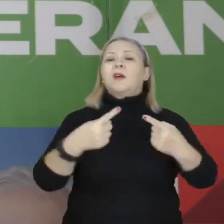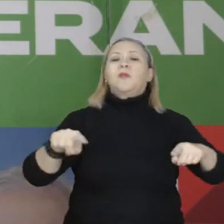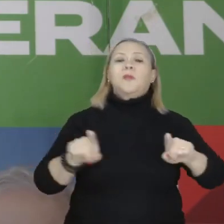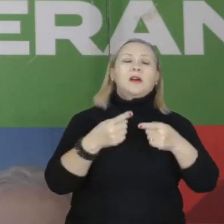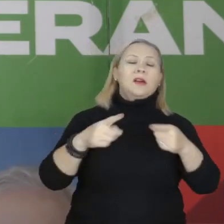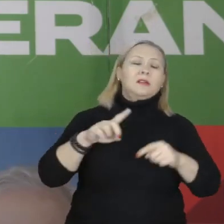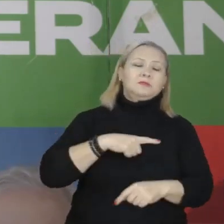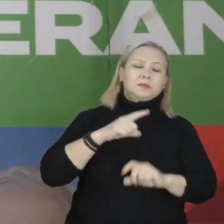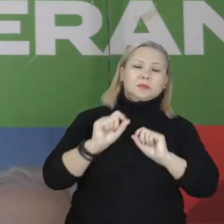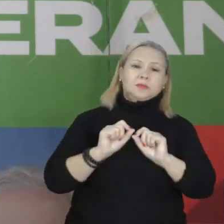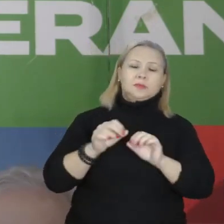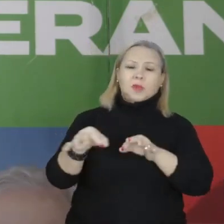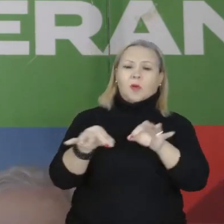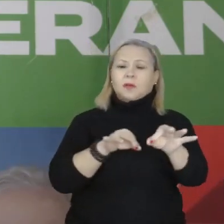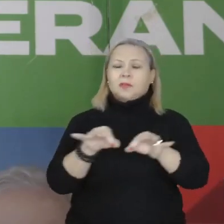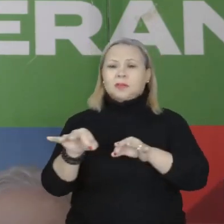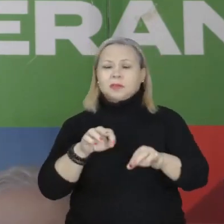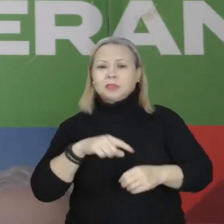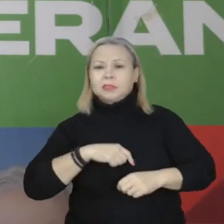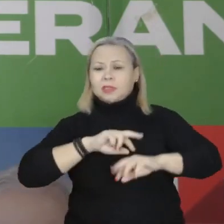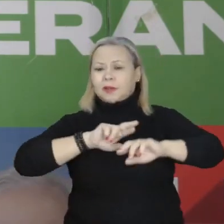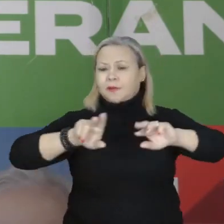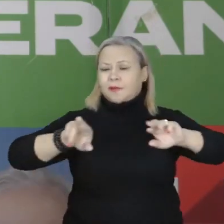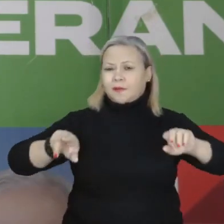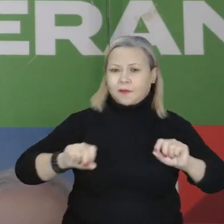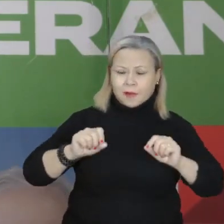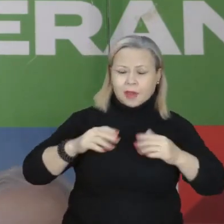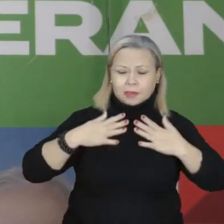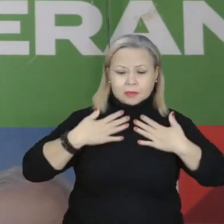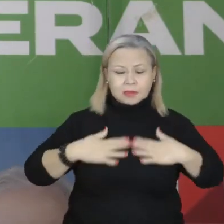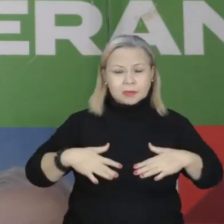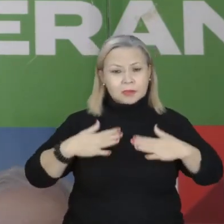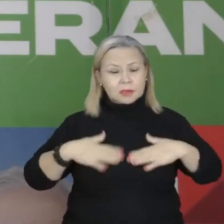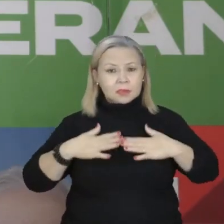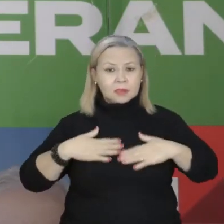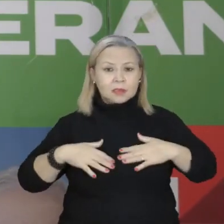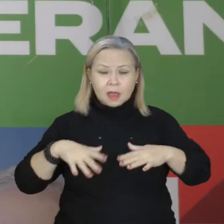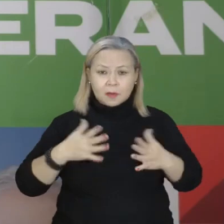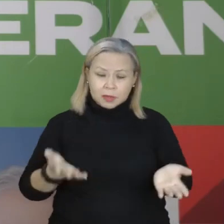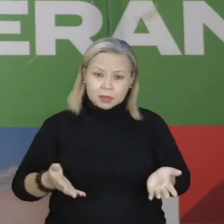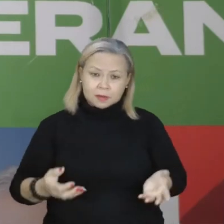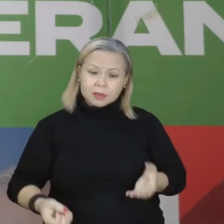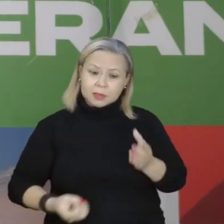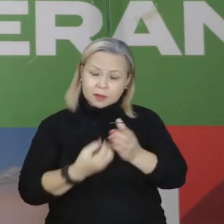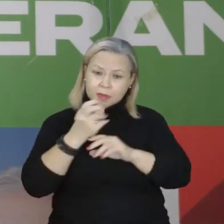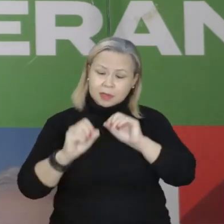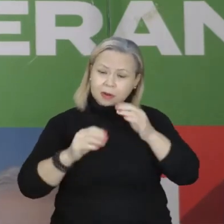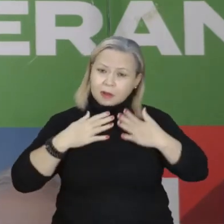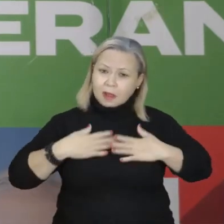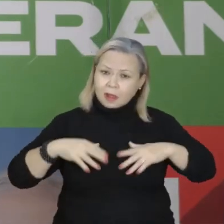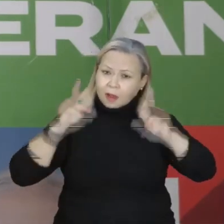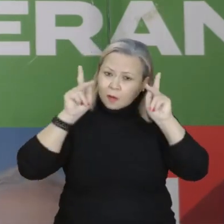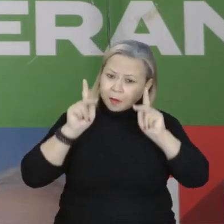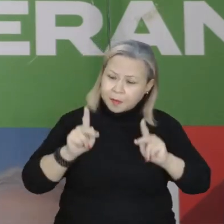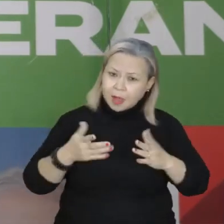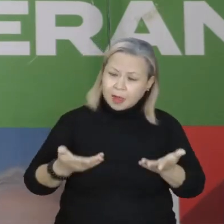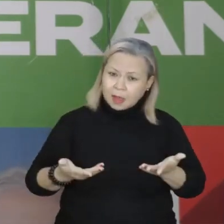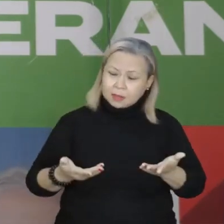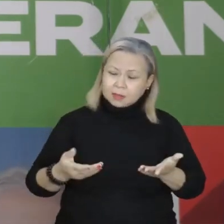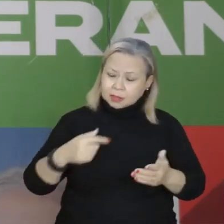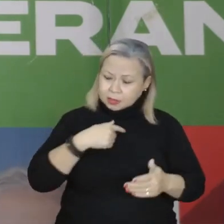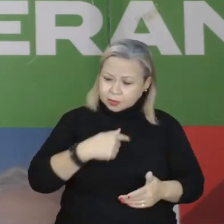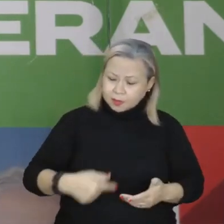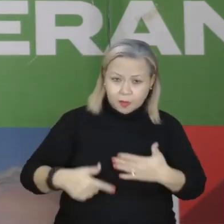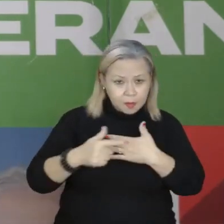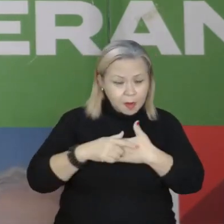múltiplas, sabe, harmonias, e nós precisamos criar uma harmonia nesse governo. E o papel é do